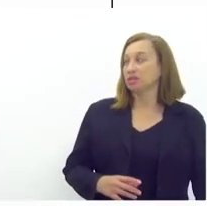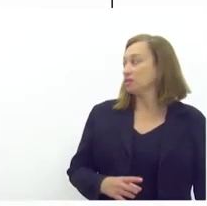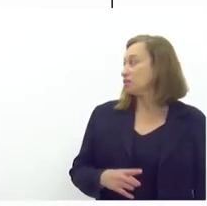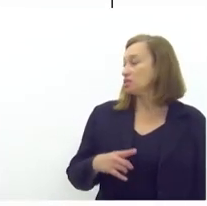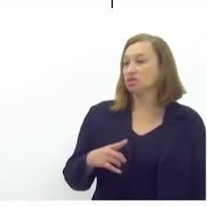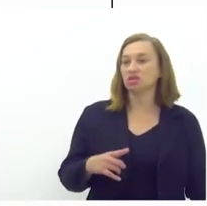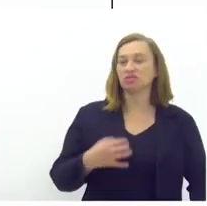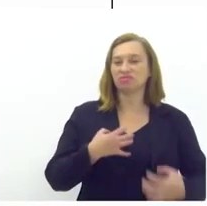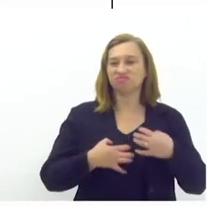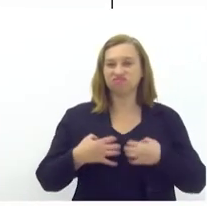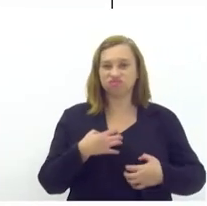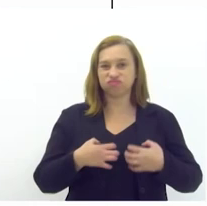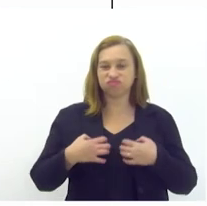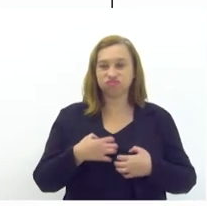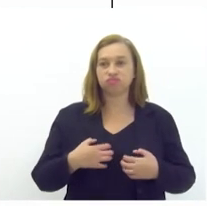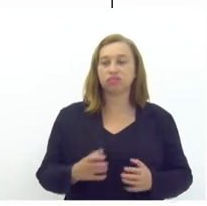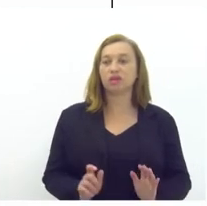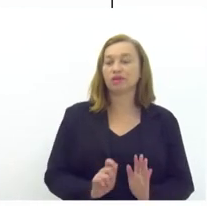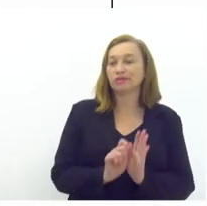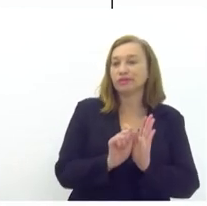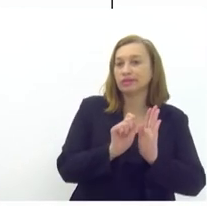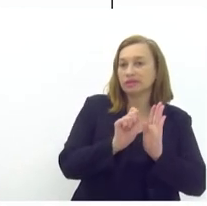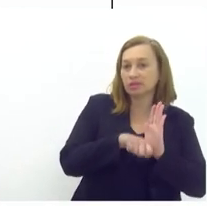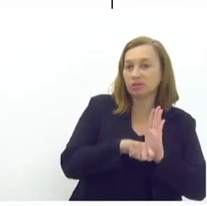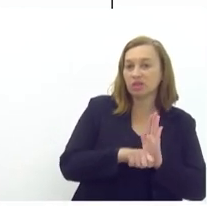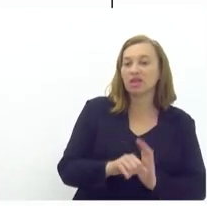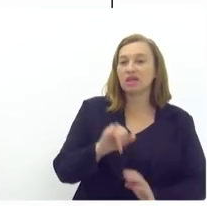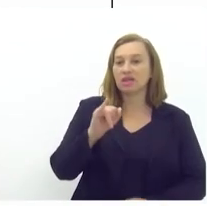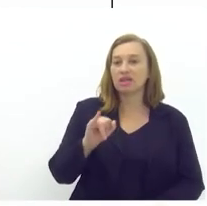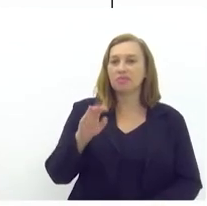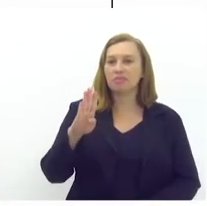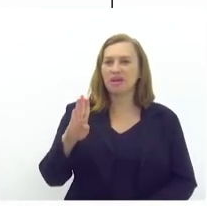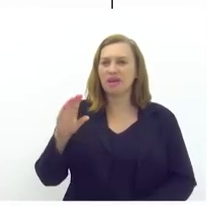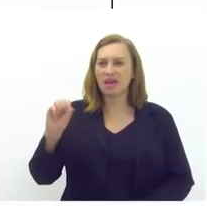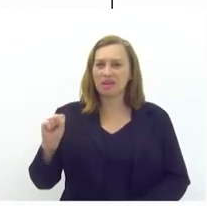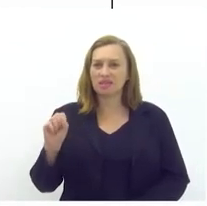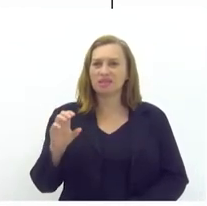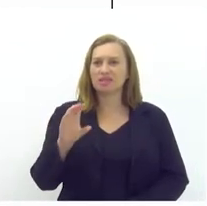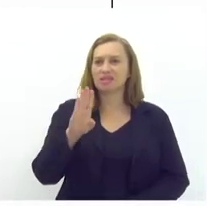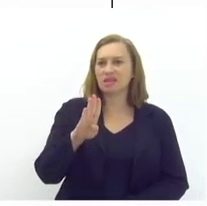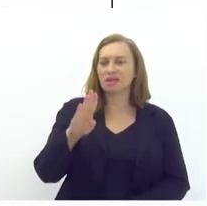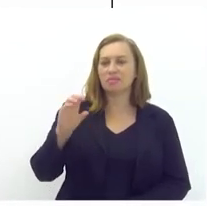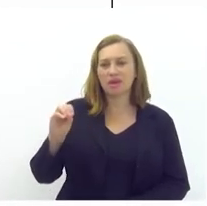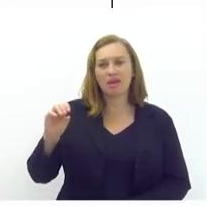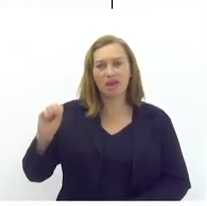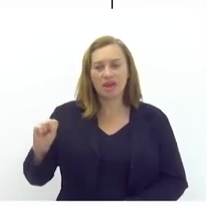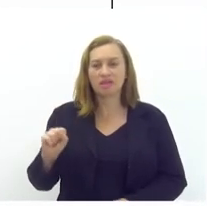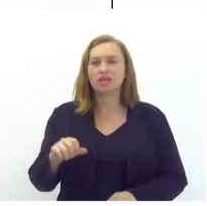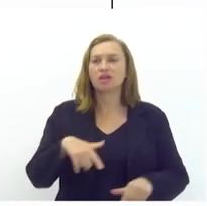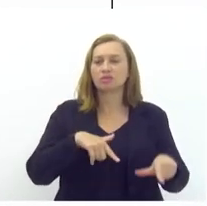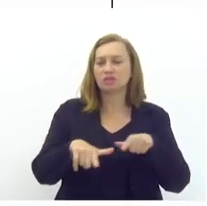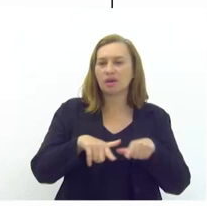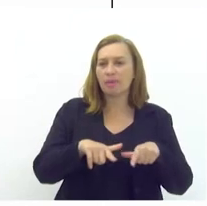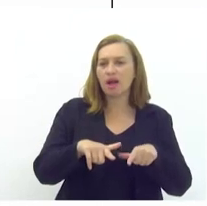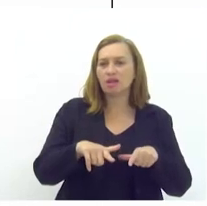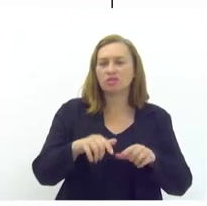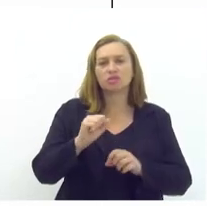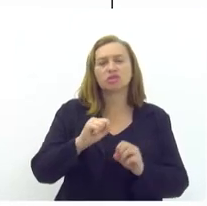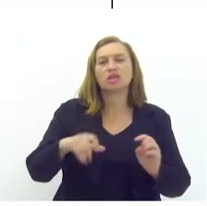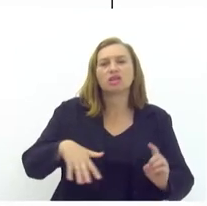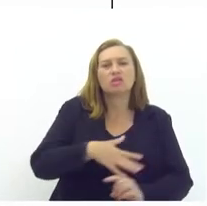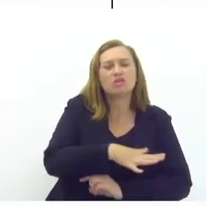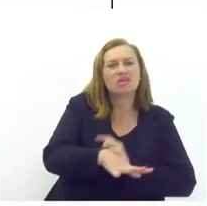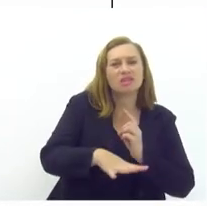trata-se da tributação pelo ibs dos serviços das sociedades de